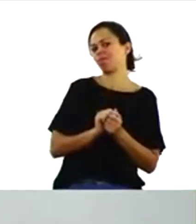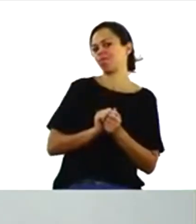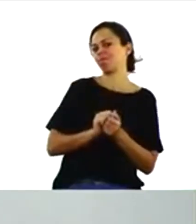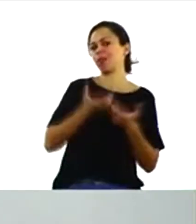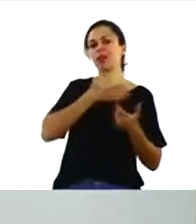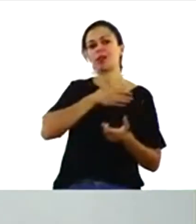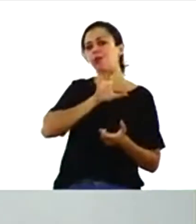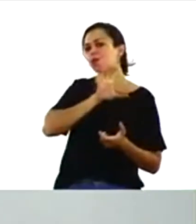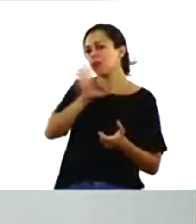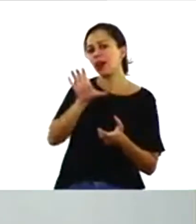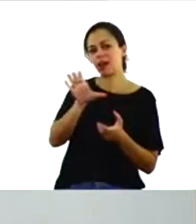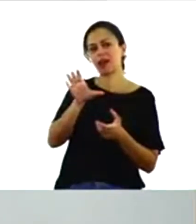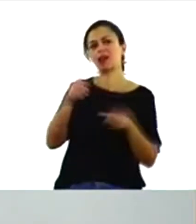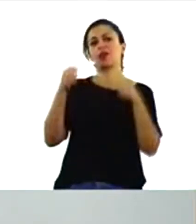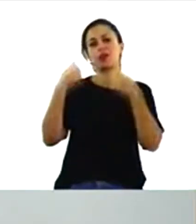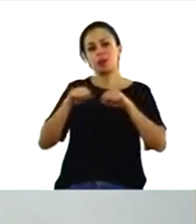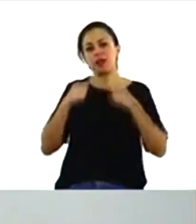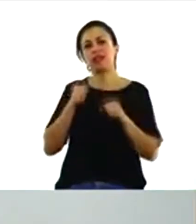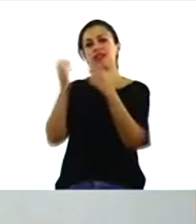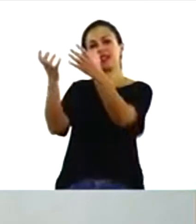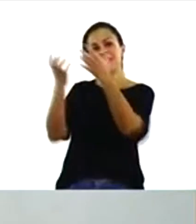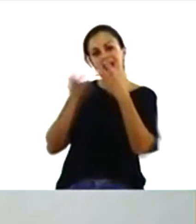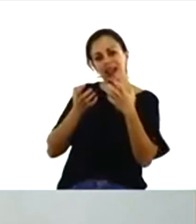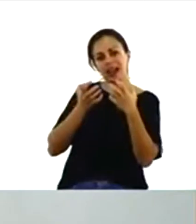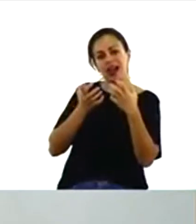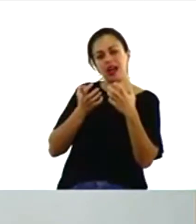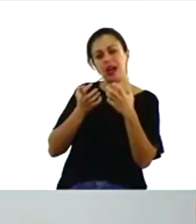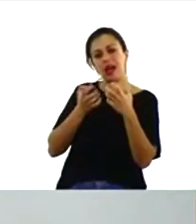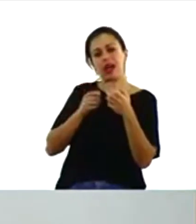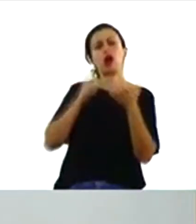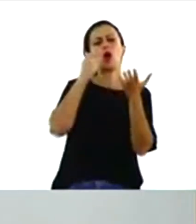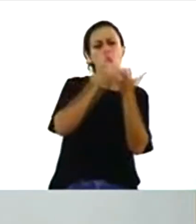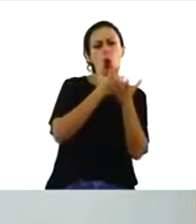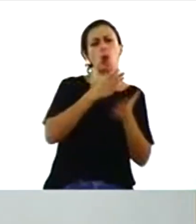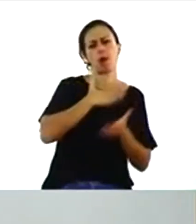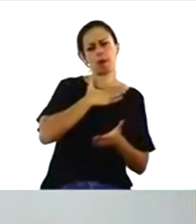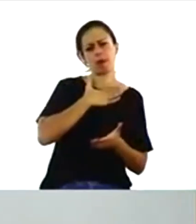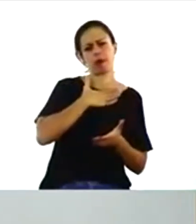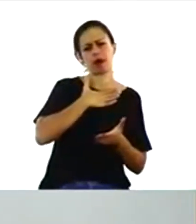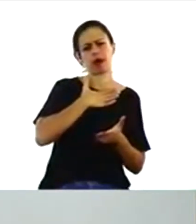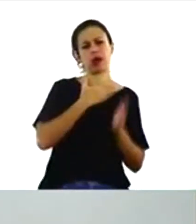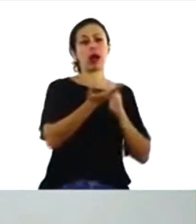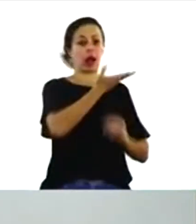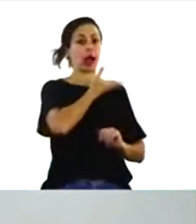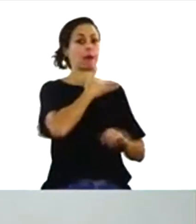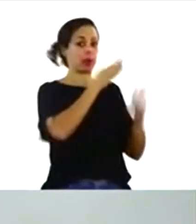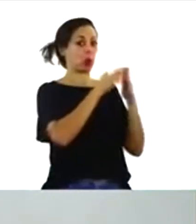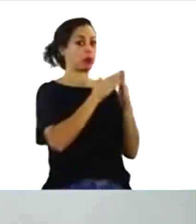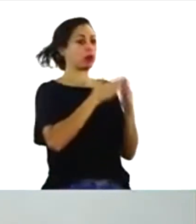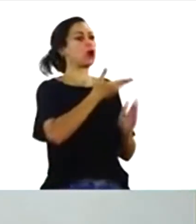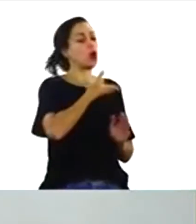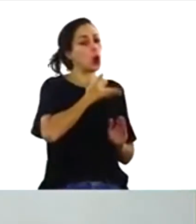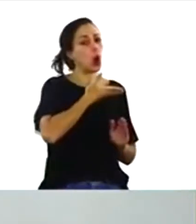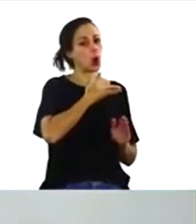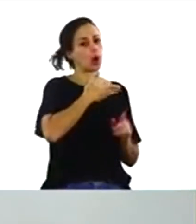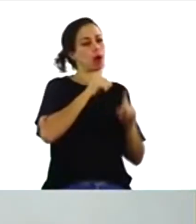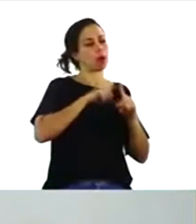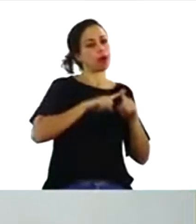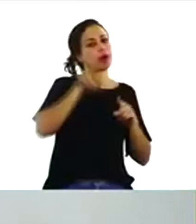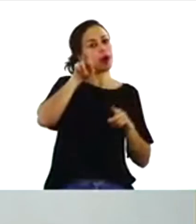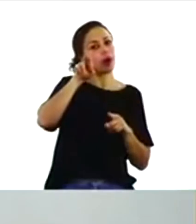que for e me traga. Dali um mês, aquele homem respondeu por